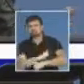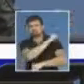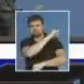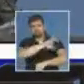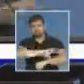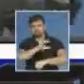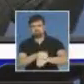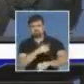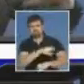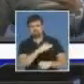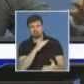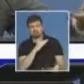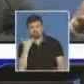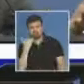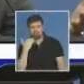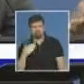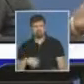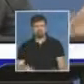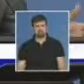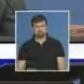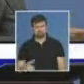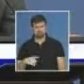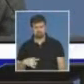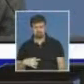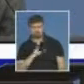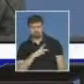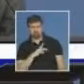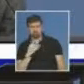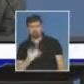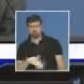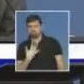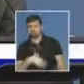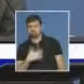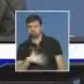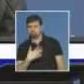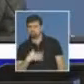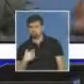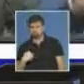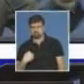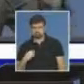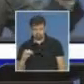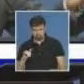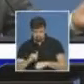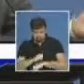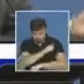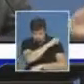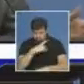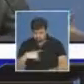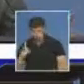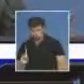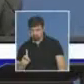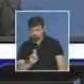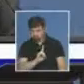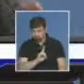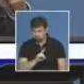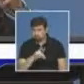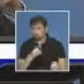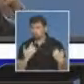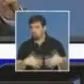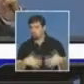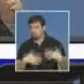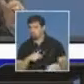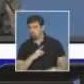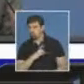funcionário aí cai uma laje da medo de no aeroporto na hora que ele ficar pronto né porque essas Lajes não são pré-moldados